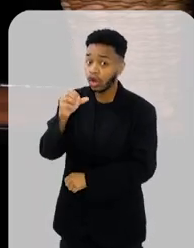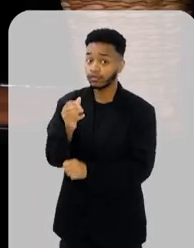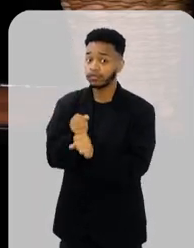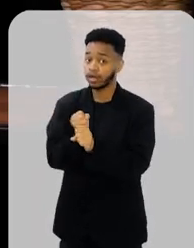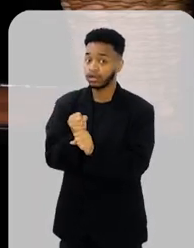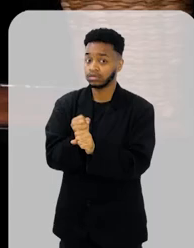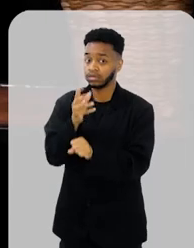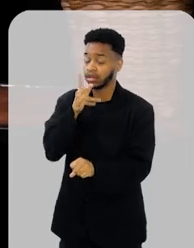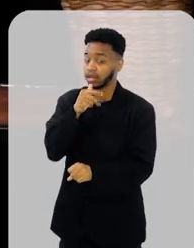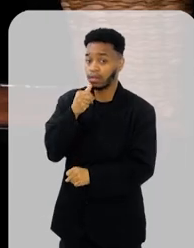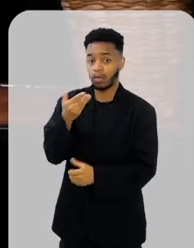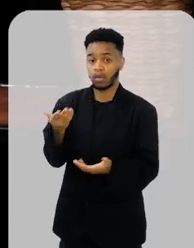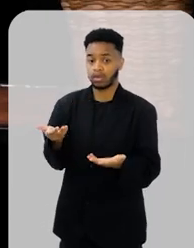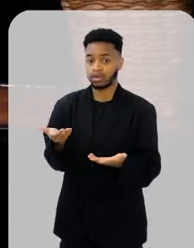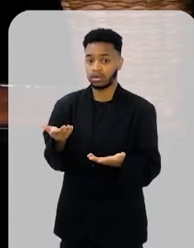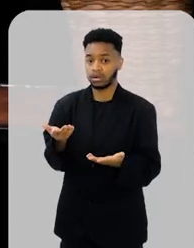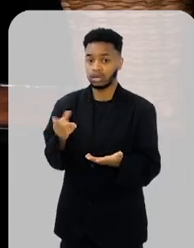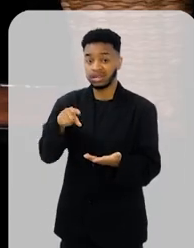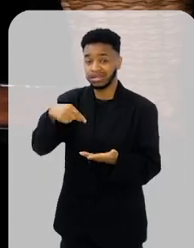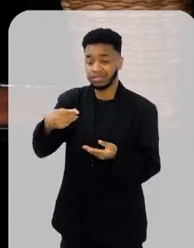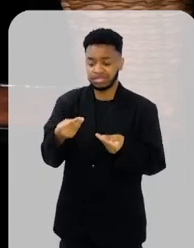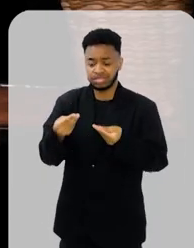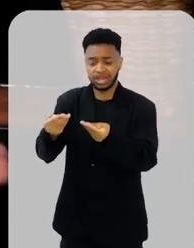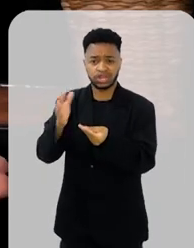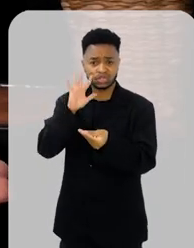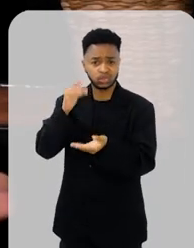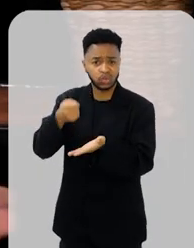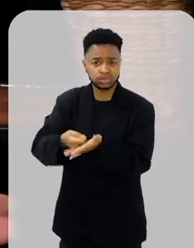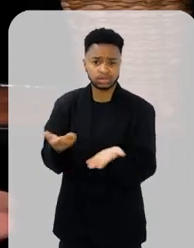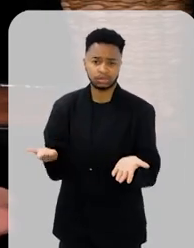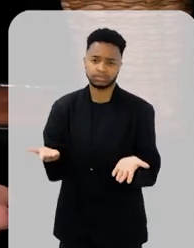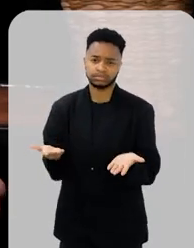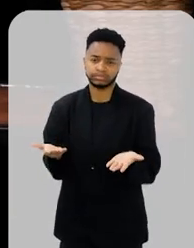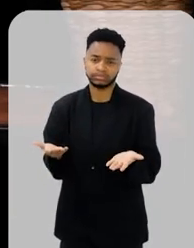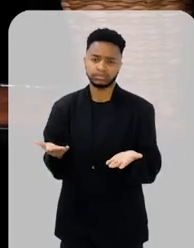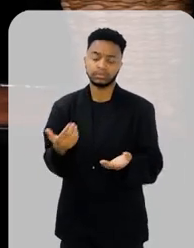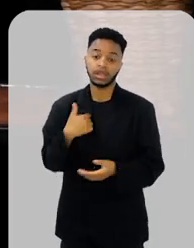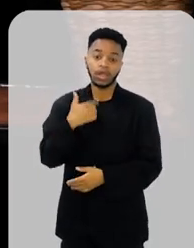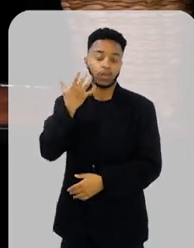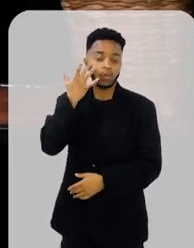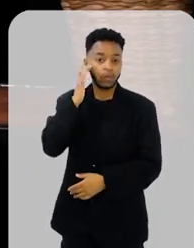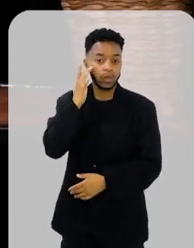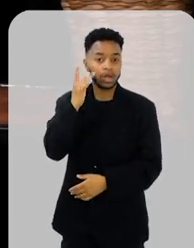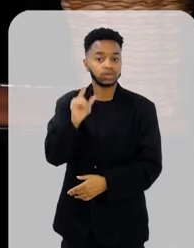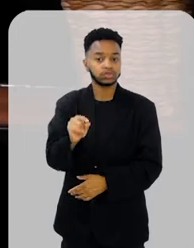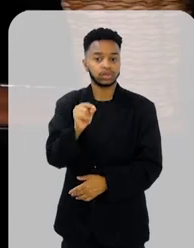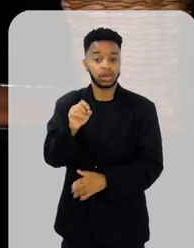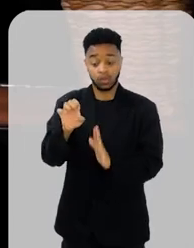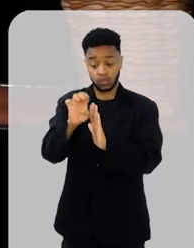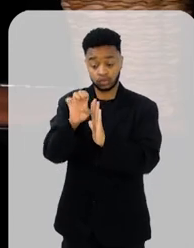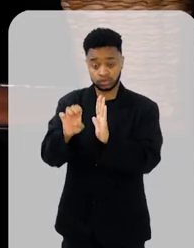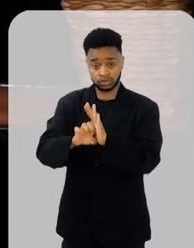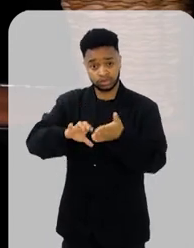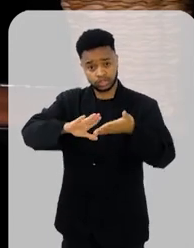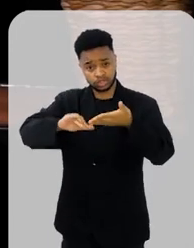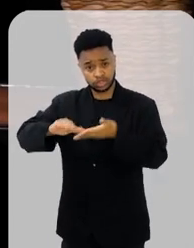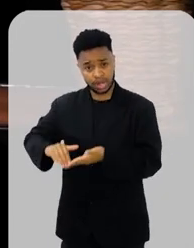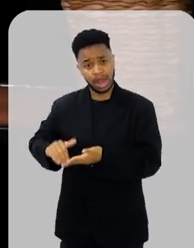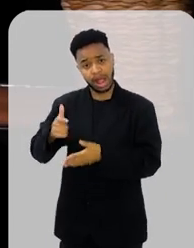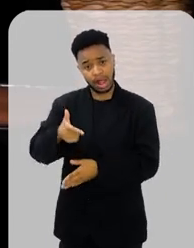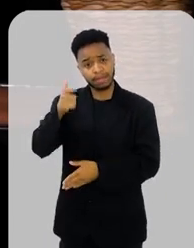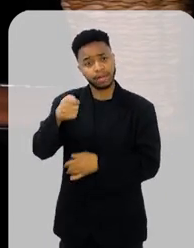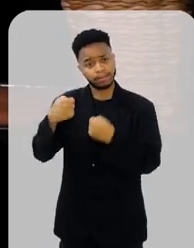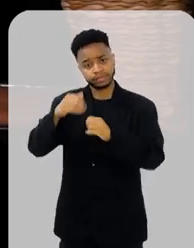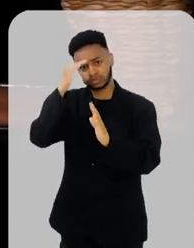pessoas. 9 anos, mais de 9 anos para você dar uma solução para um caso. Então, eu acho que assim, o Estatuto